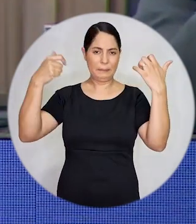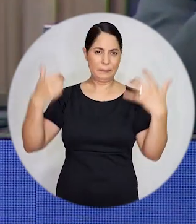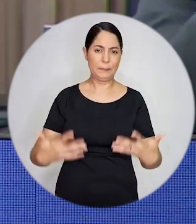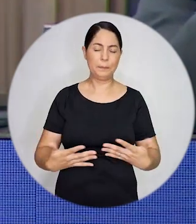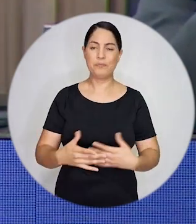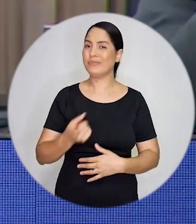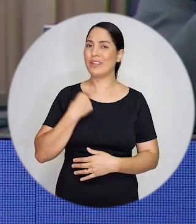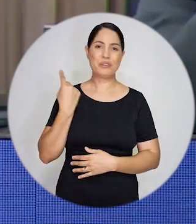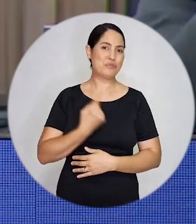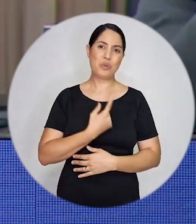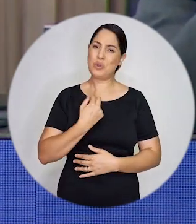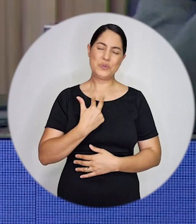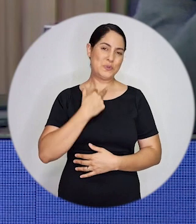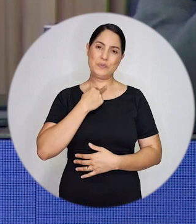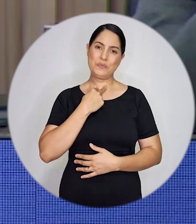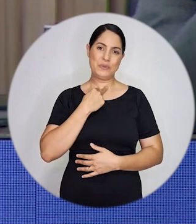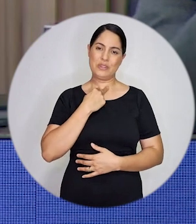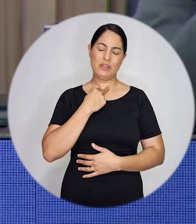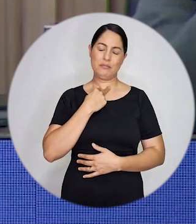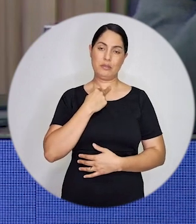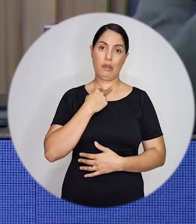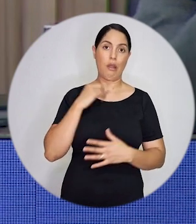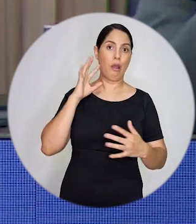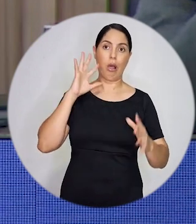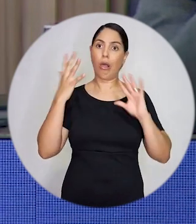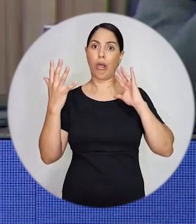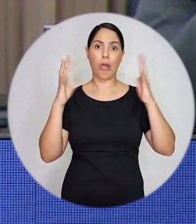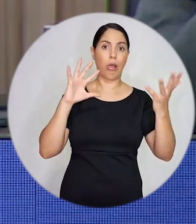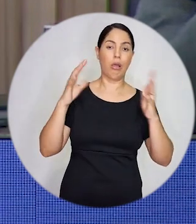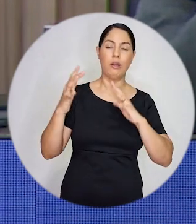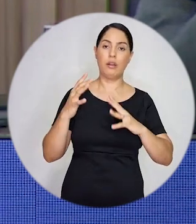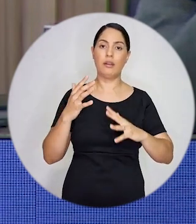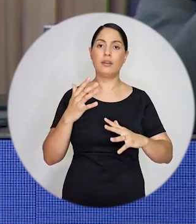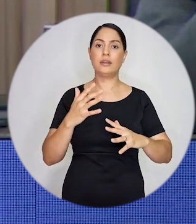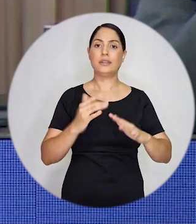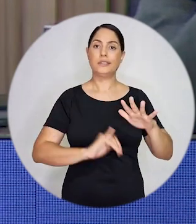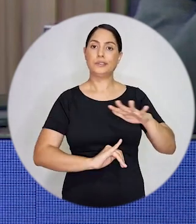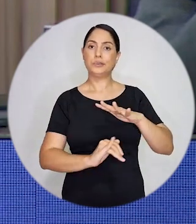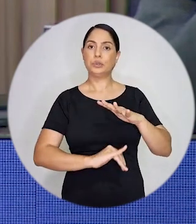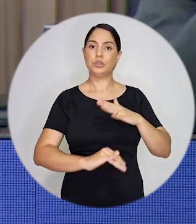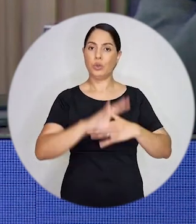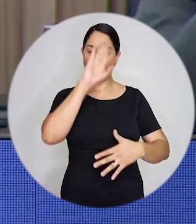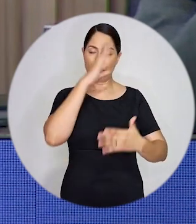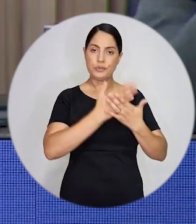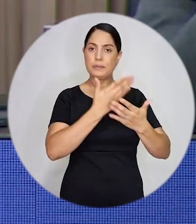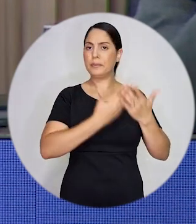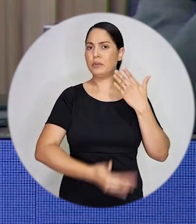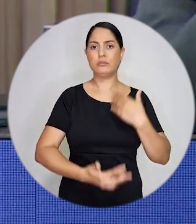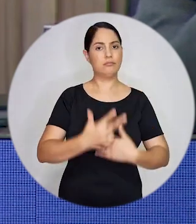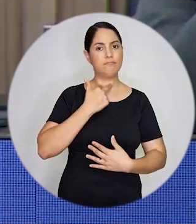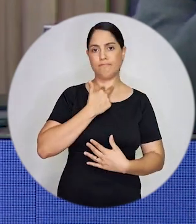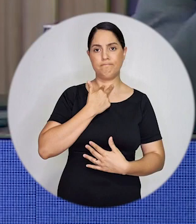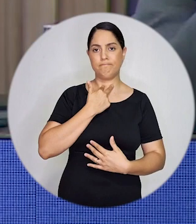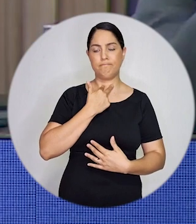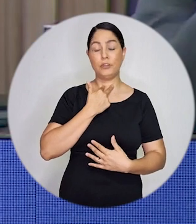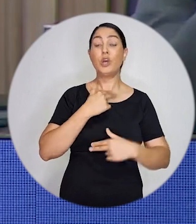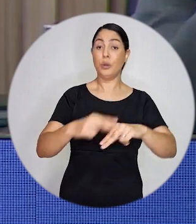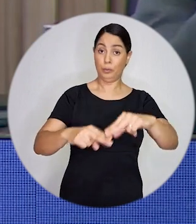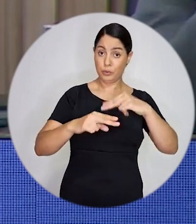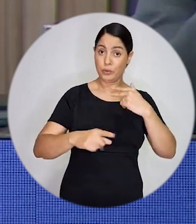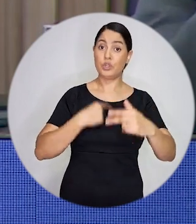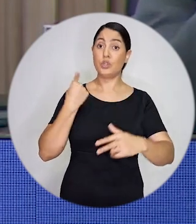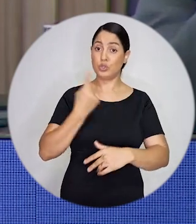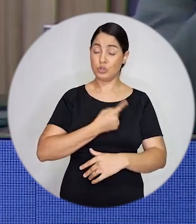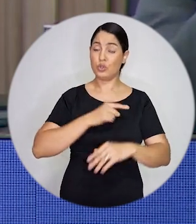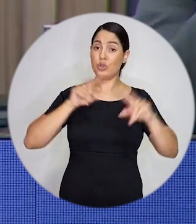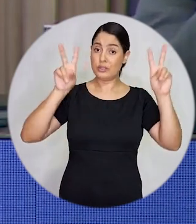de direito e assim por diante. Nós não podemos correr o risco de que isso aconteça ou de que isso se